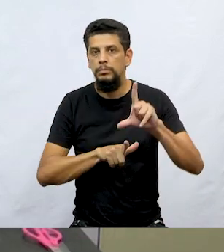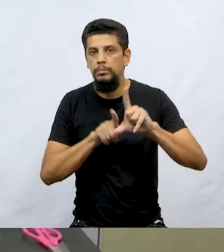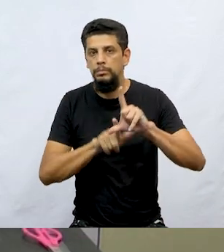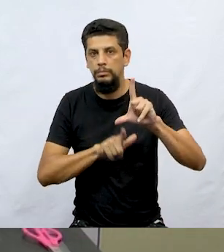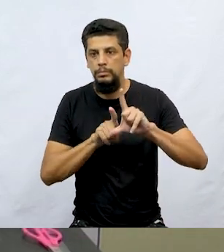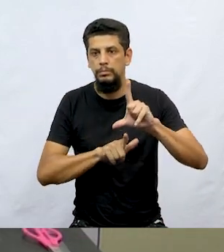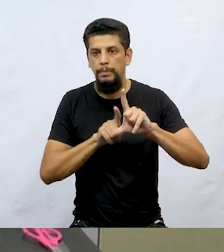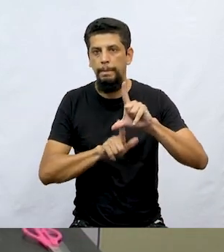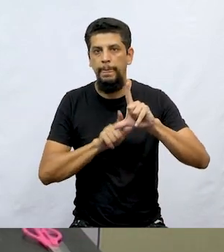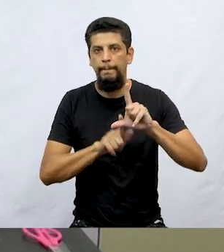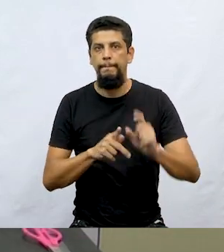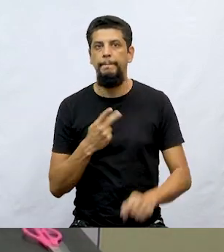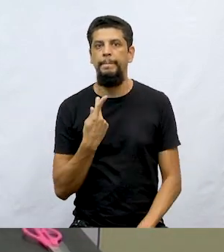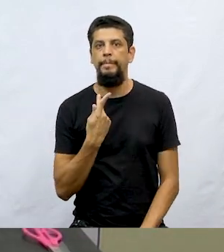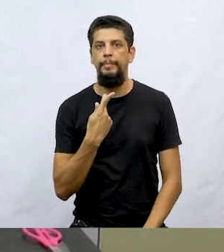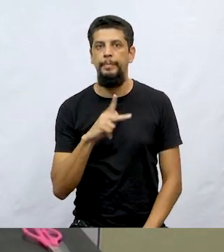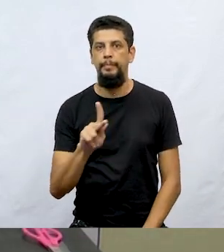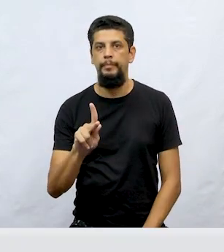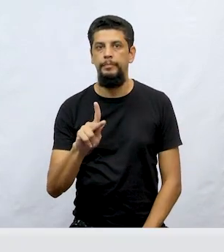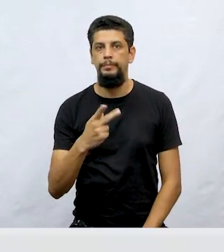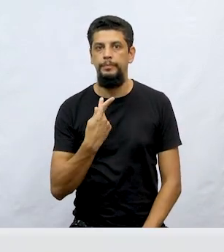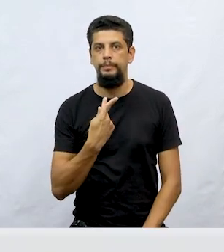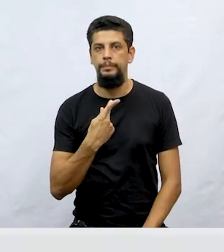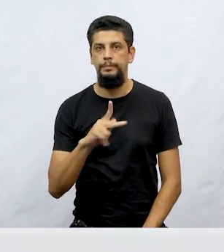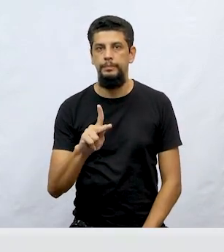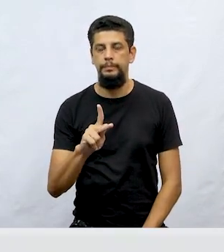letra é a letra H.